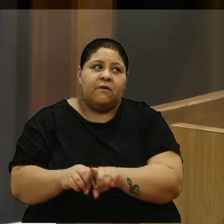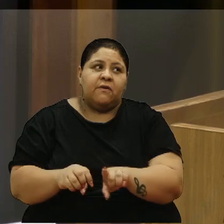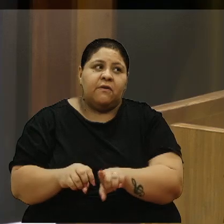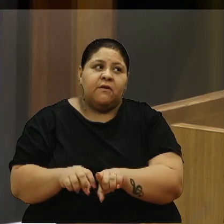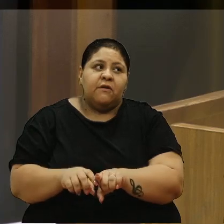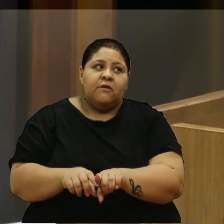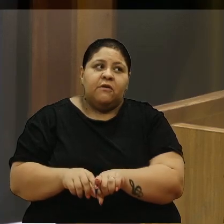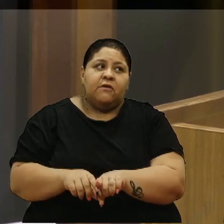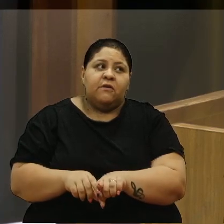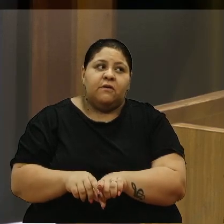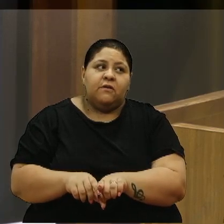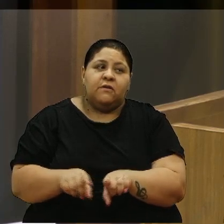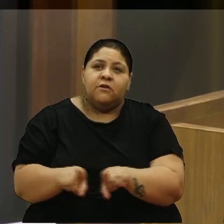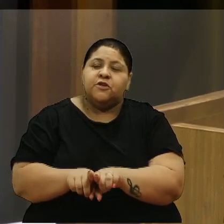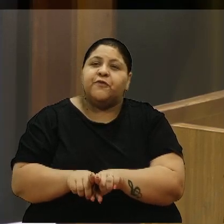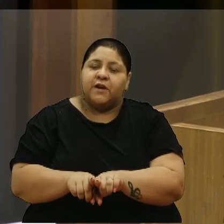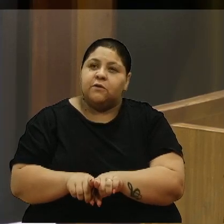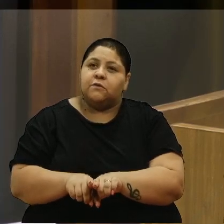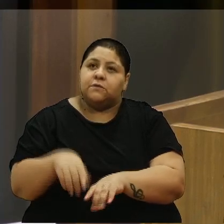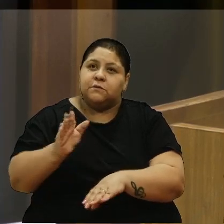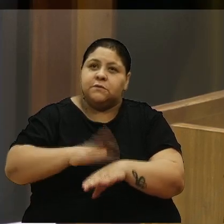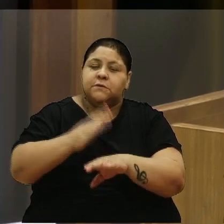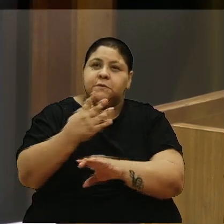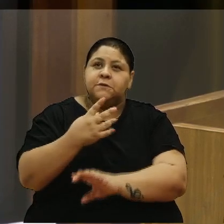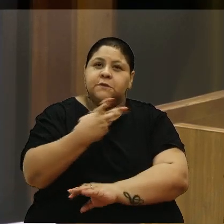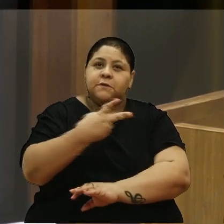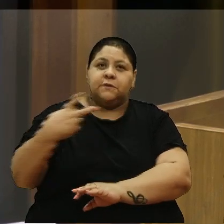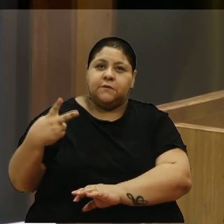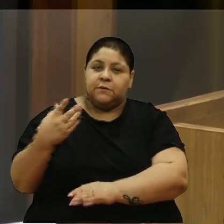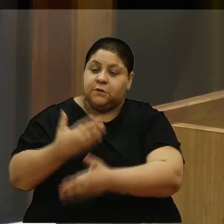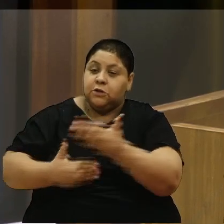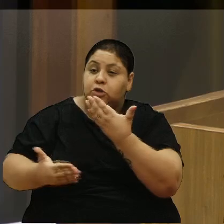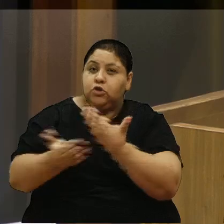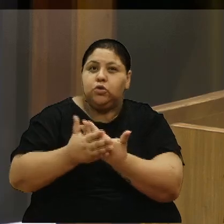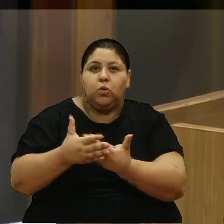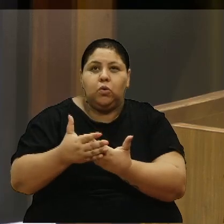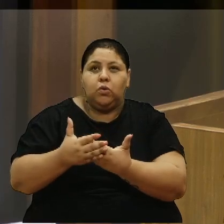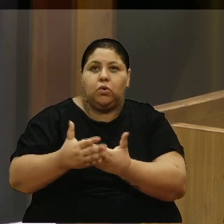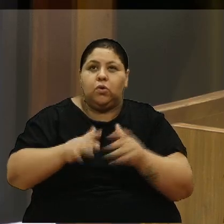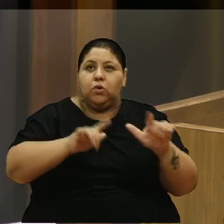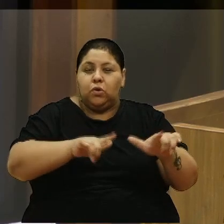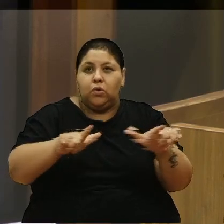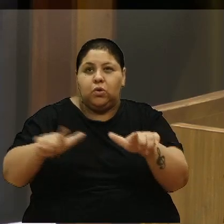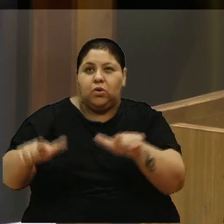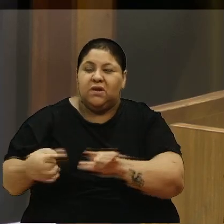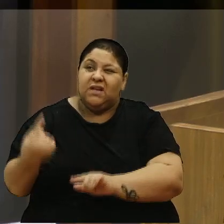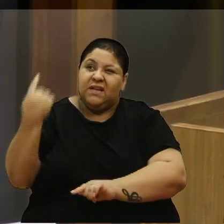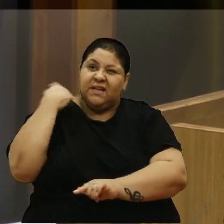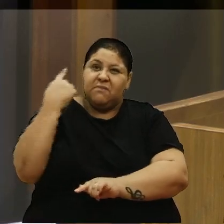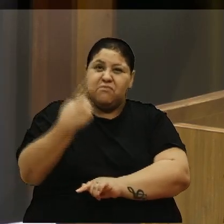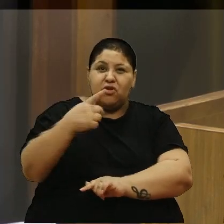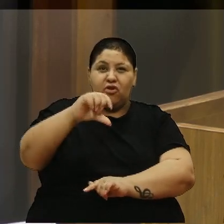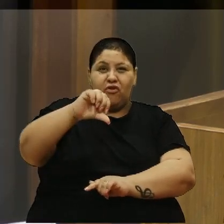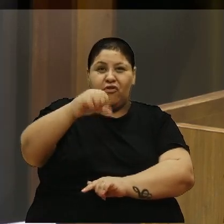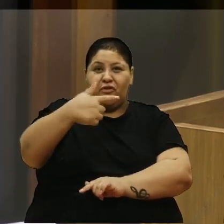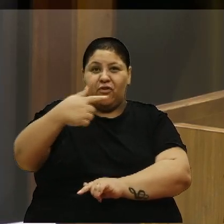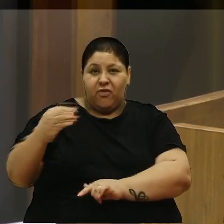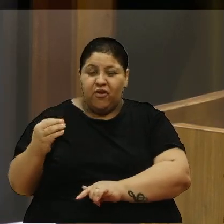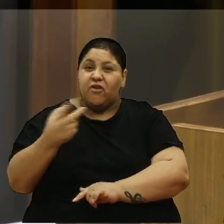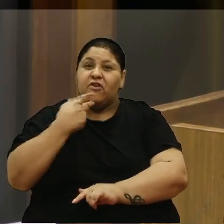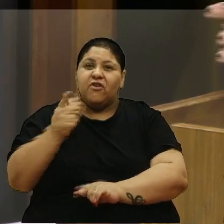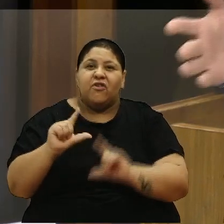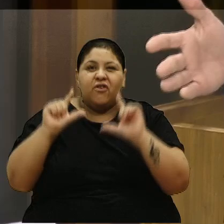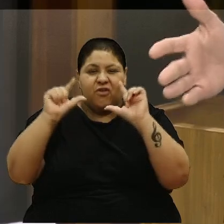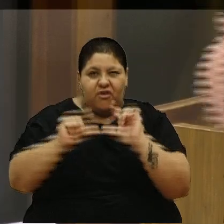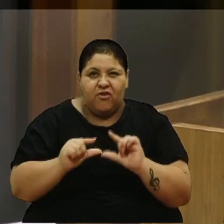vendas aqui de Caxias para mais de 20 países do mundo, em todos os continentes. Fruto da iniciativa lá de 1970. E falar um pouquinho